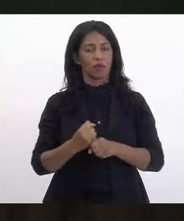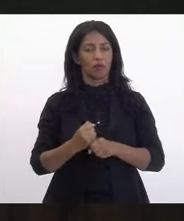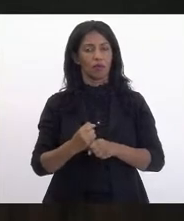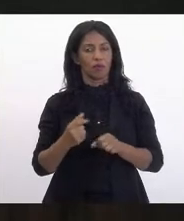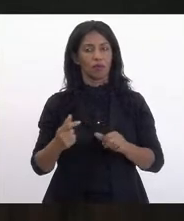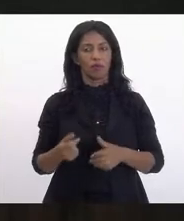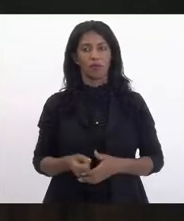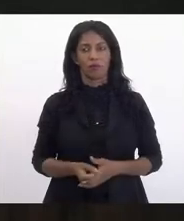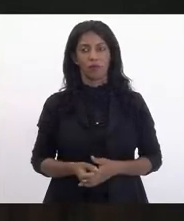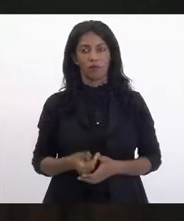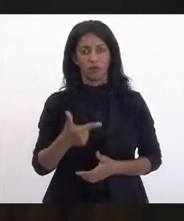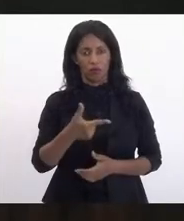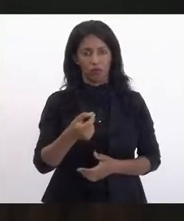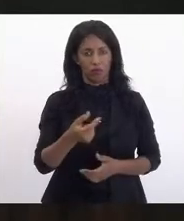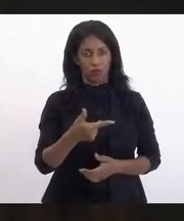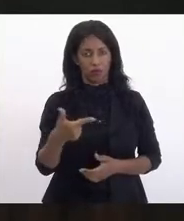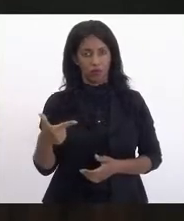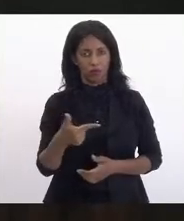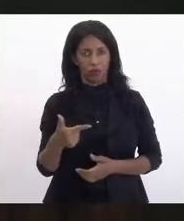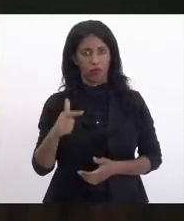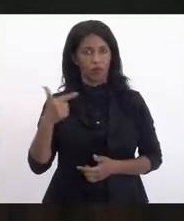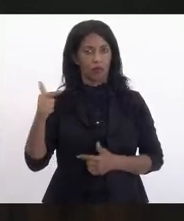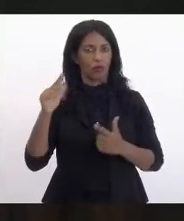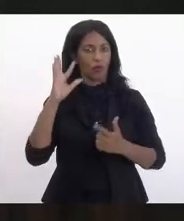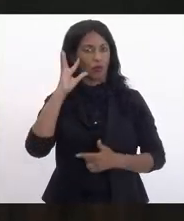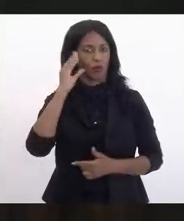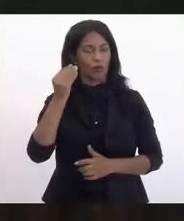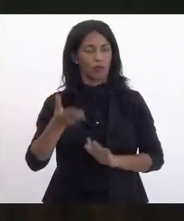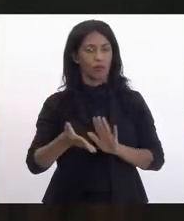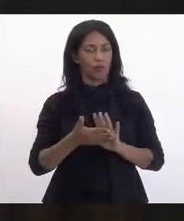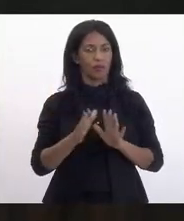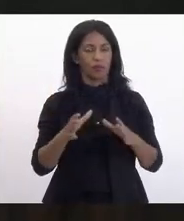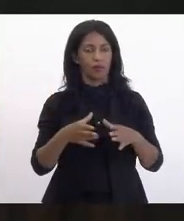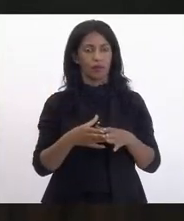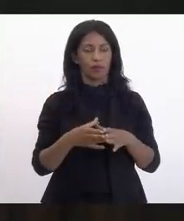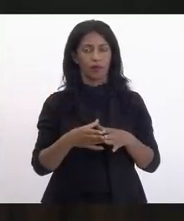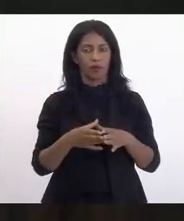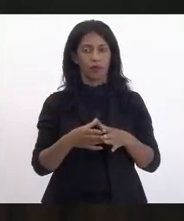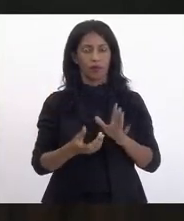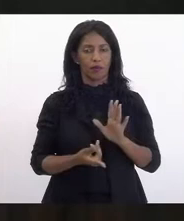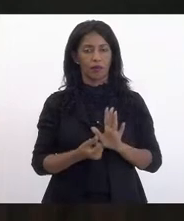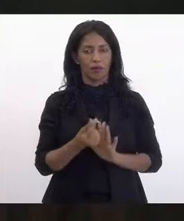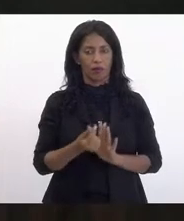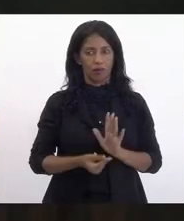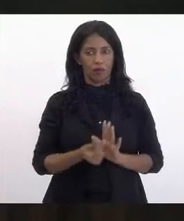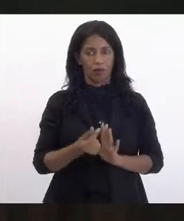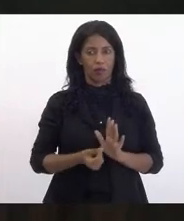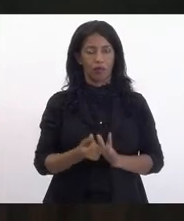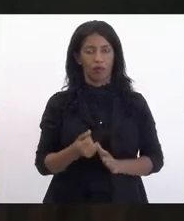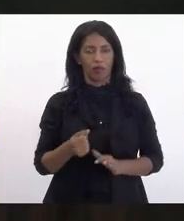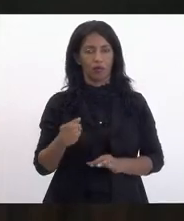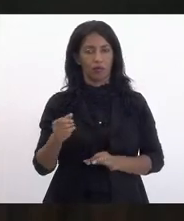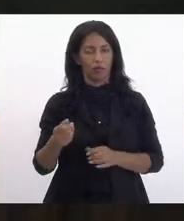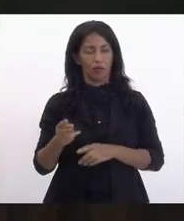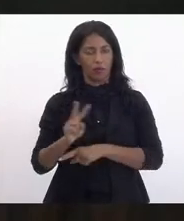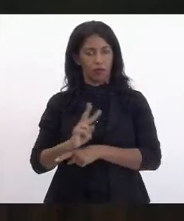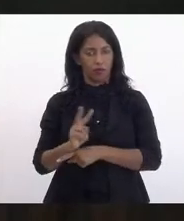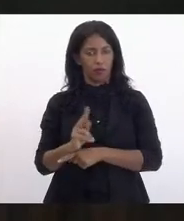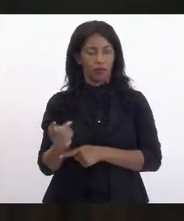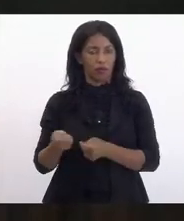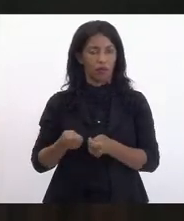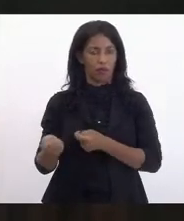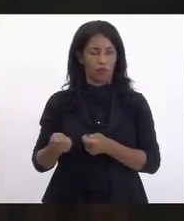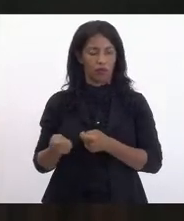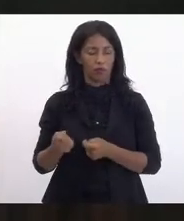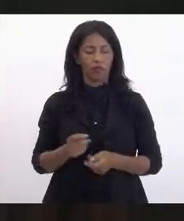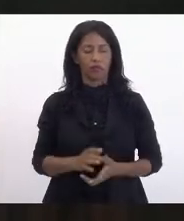Lei do Orçamento Anual de 2022 e dá outras providências, pendente de parecer da Comissão de Orçamento, Finanças, Fiscalização Financeira